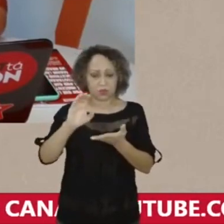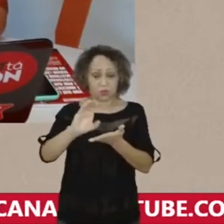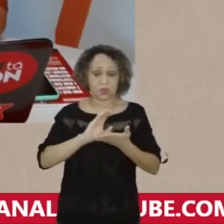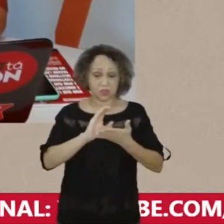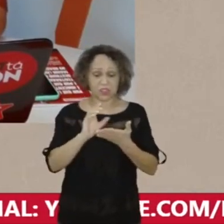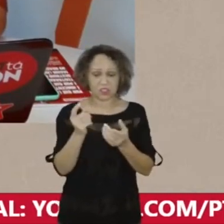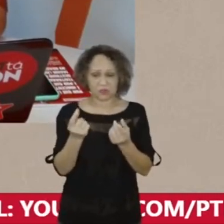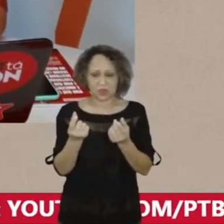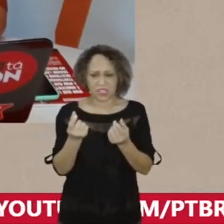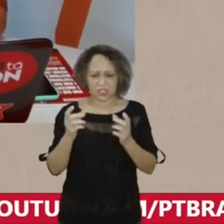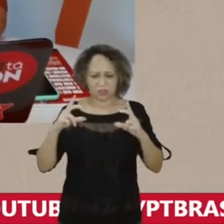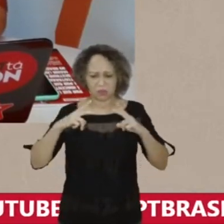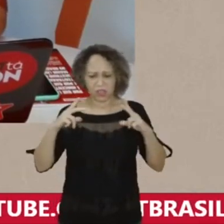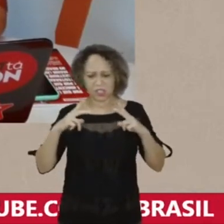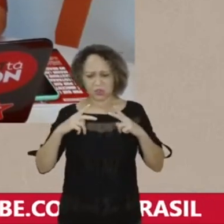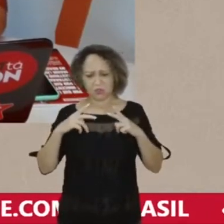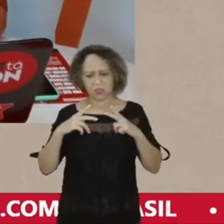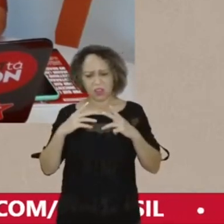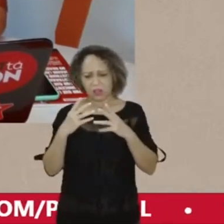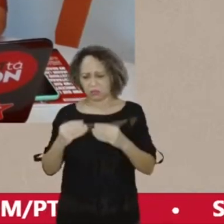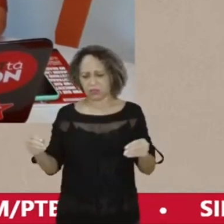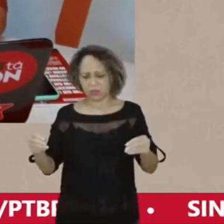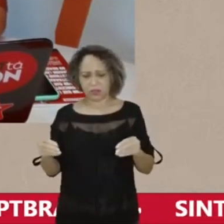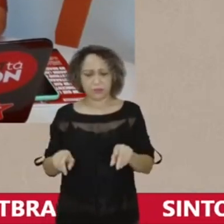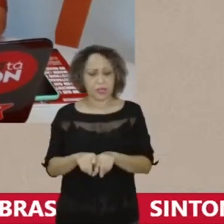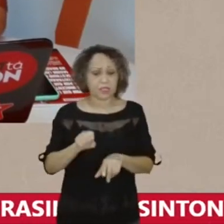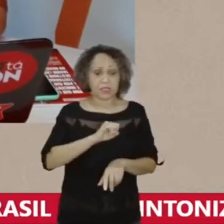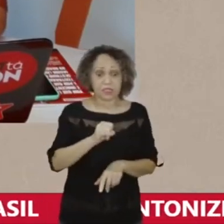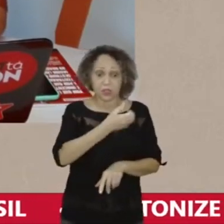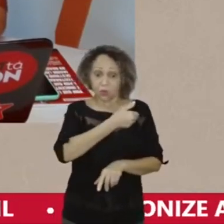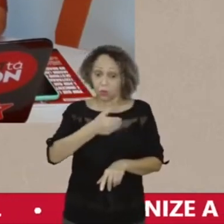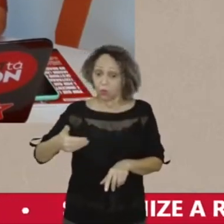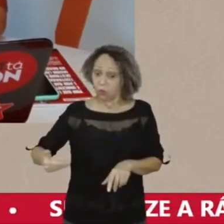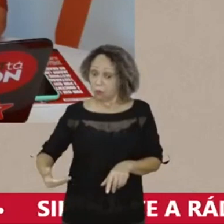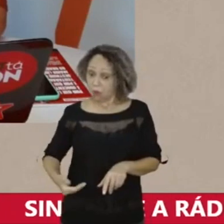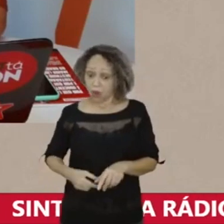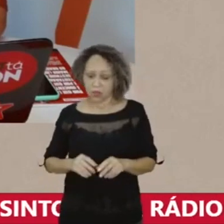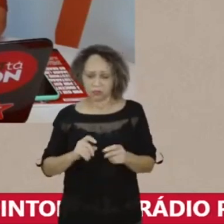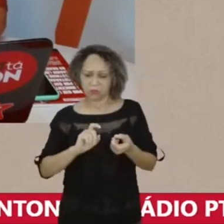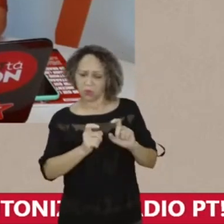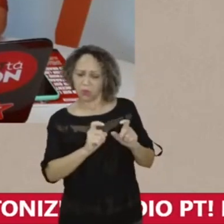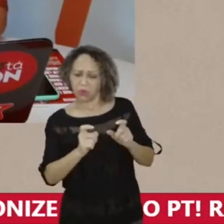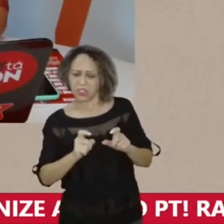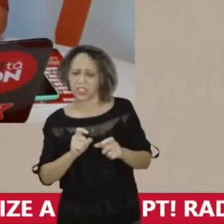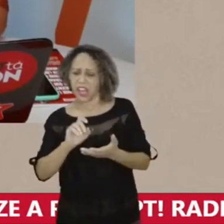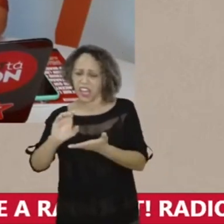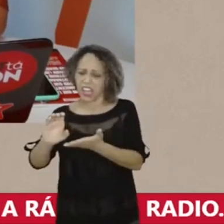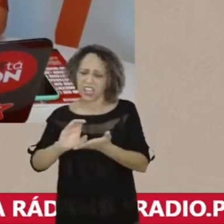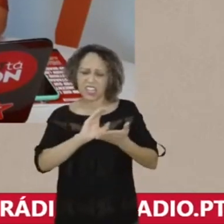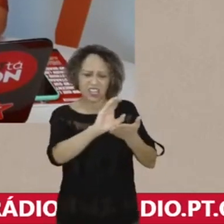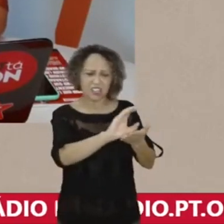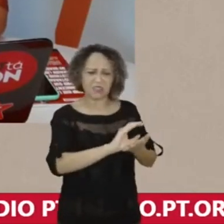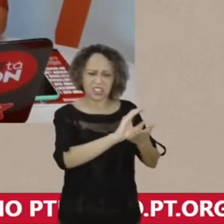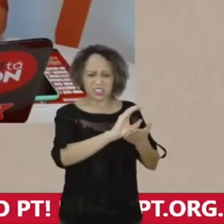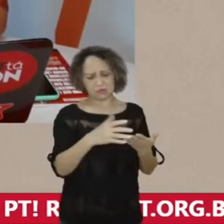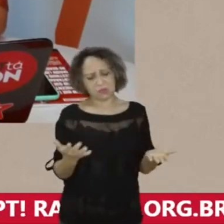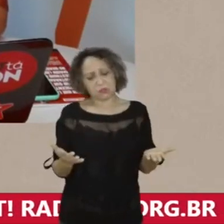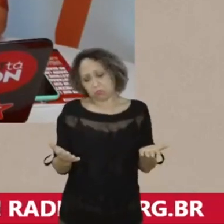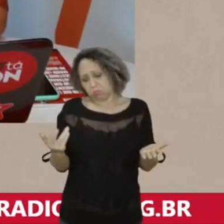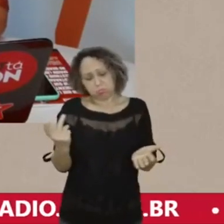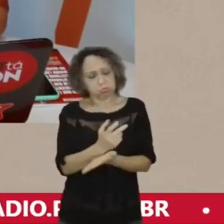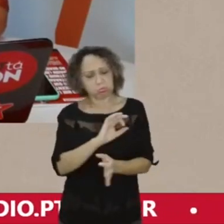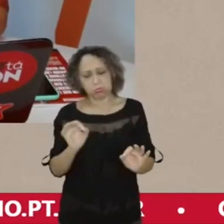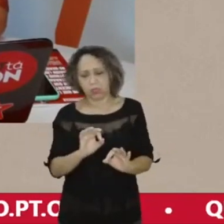seja, sem o Estado guiar, né, sem o Estado coordenar esses investimentos, isso não acontecerá. E por isso eu disse que o